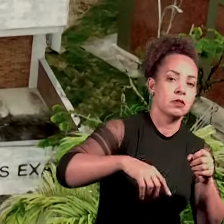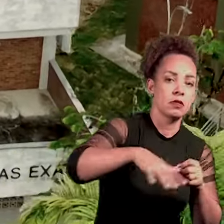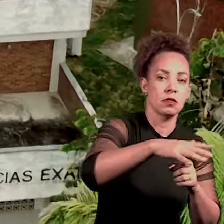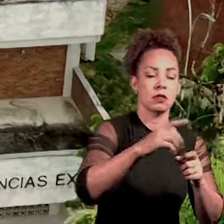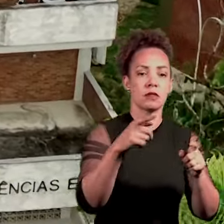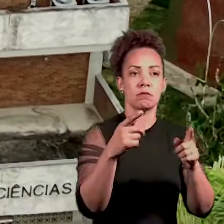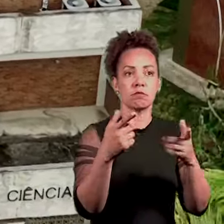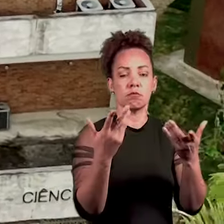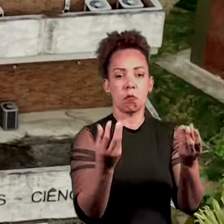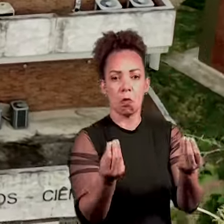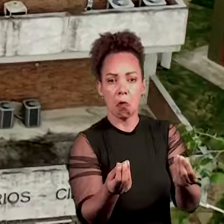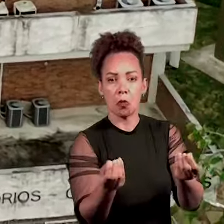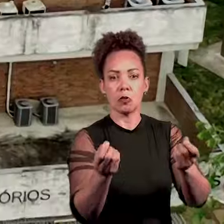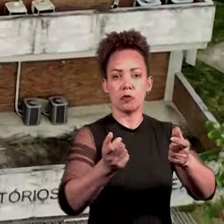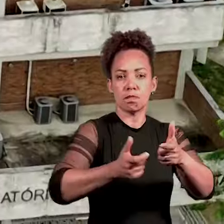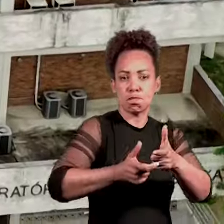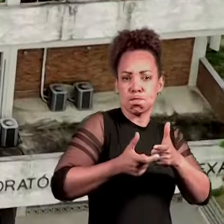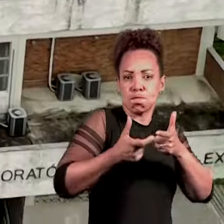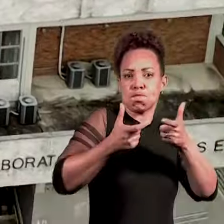robustez,